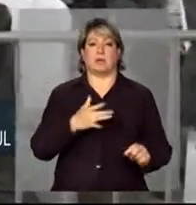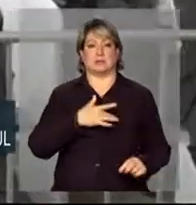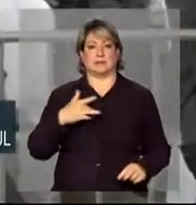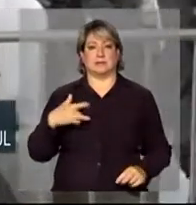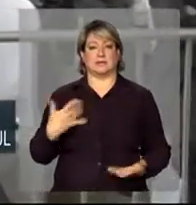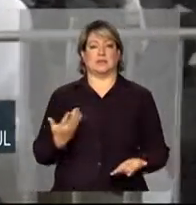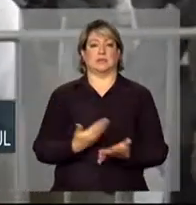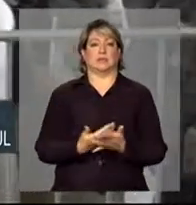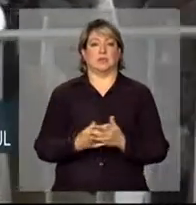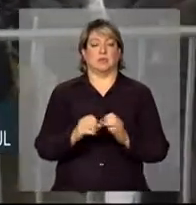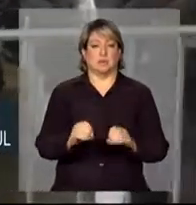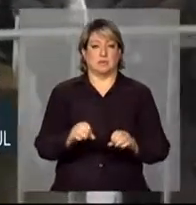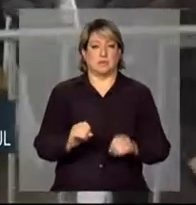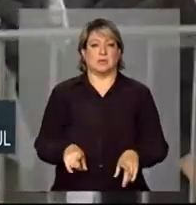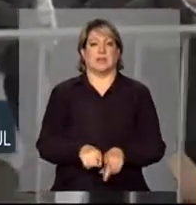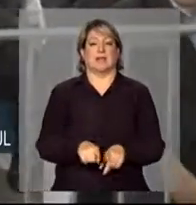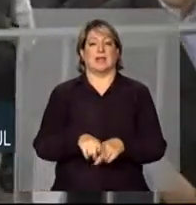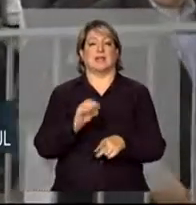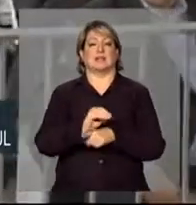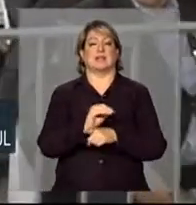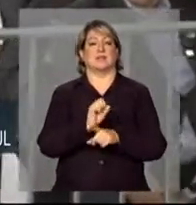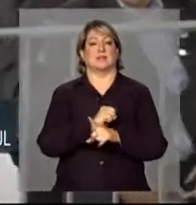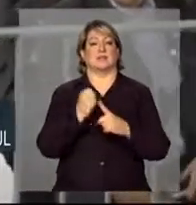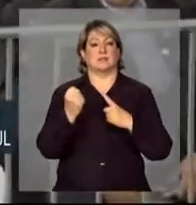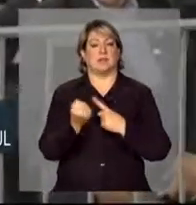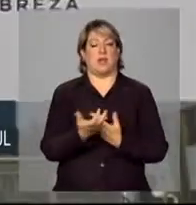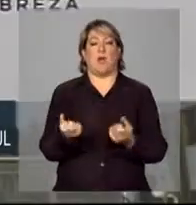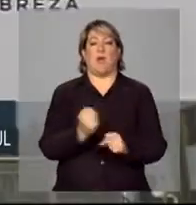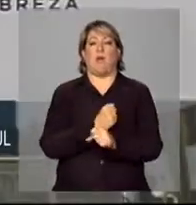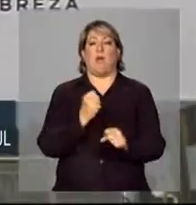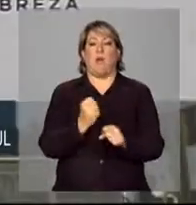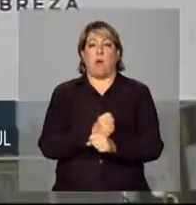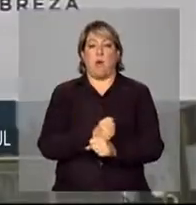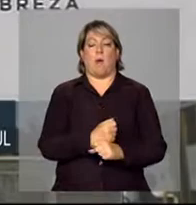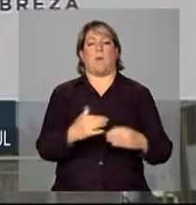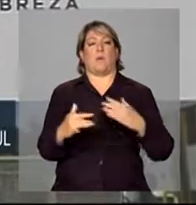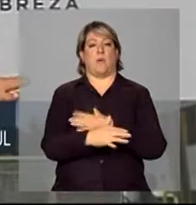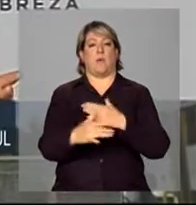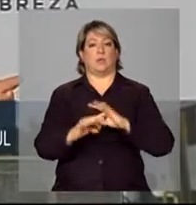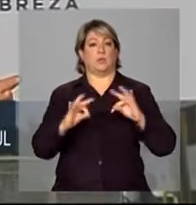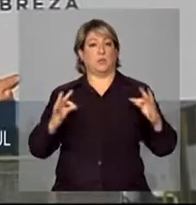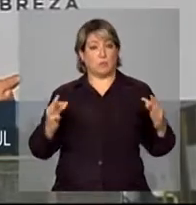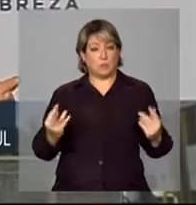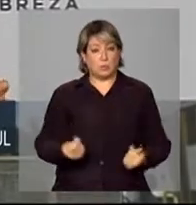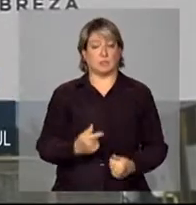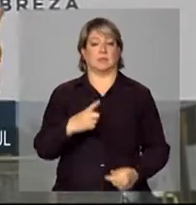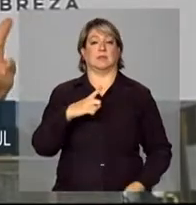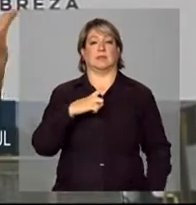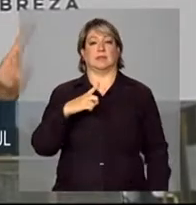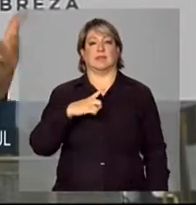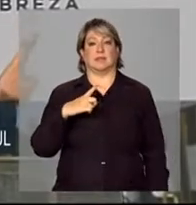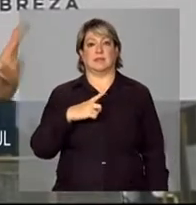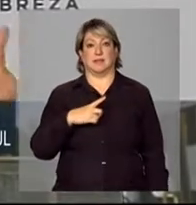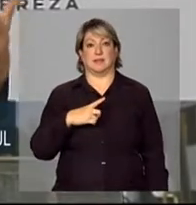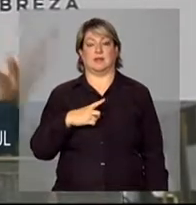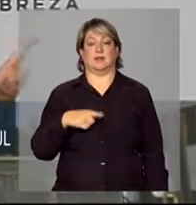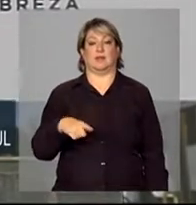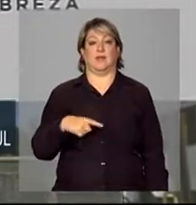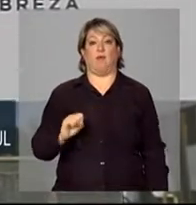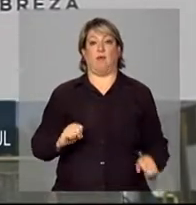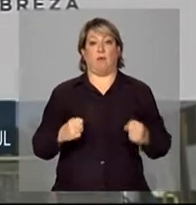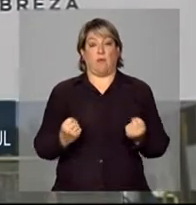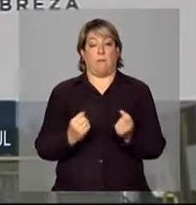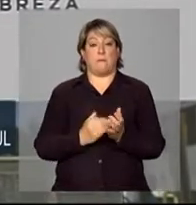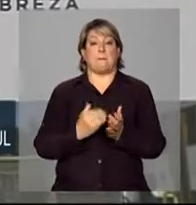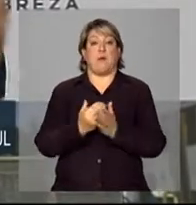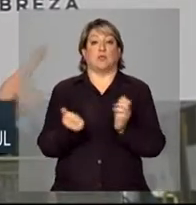questões da educação, da assistência social, das obras de mobilidade urbana acabam tendo uma força